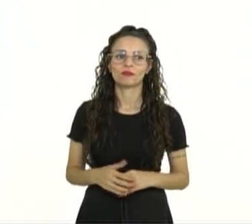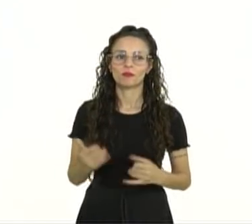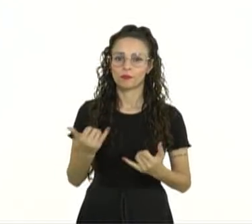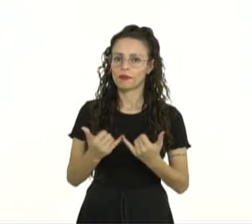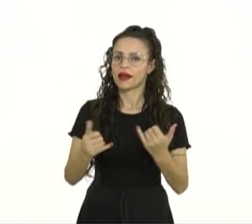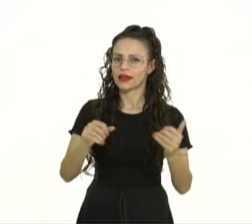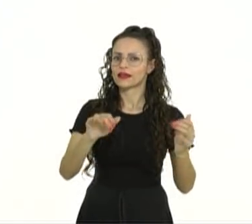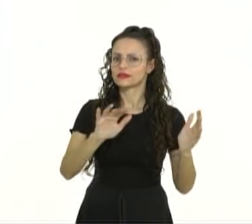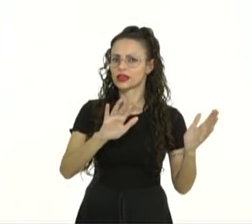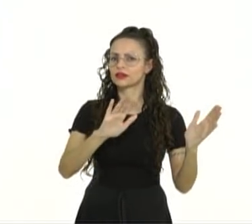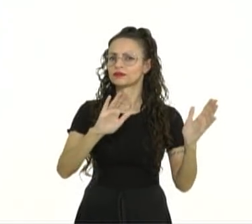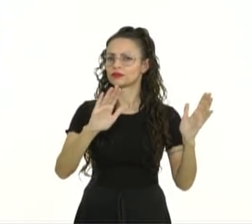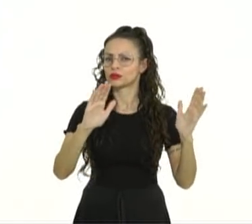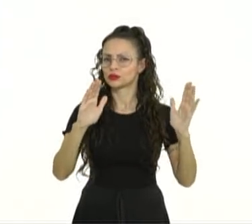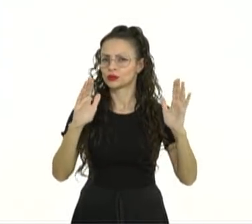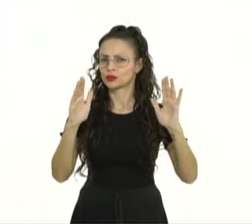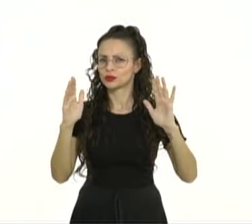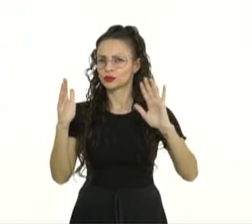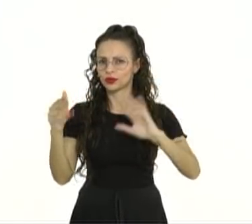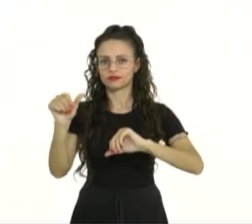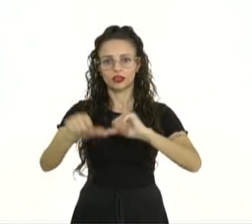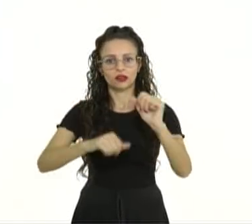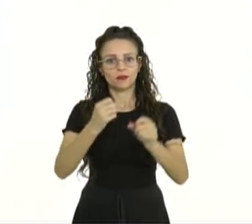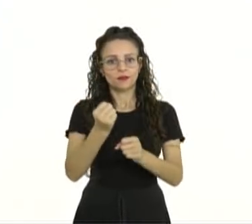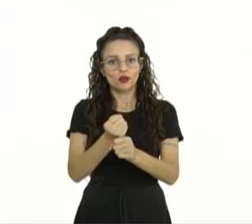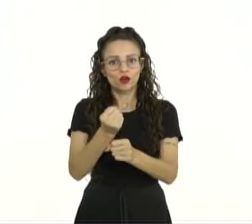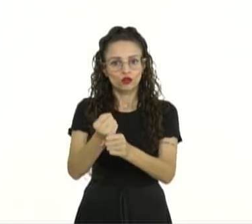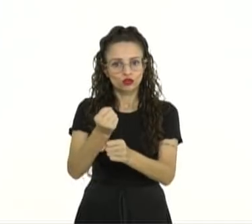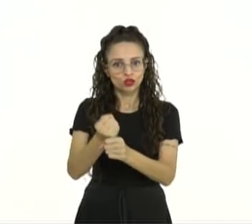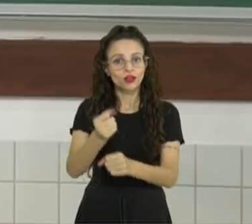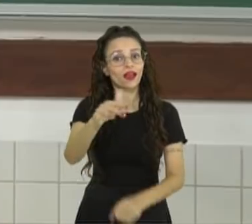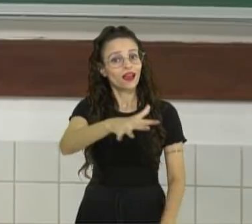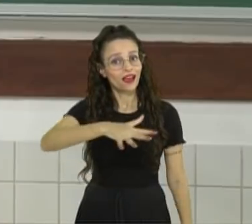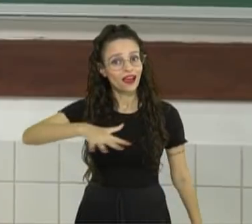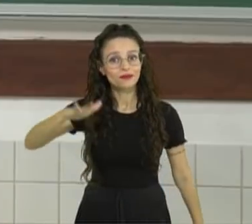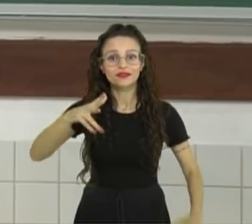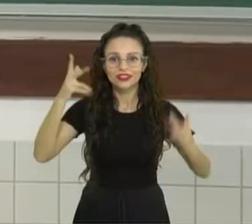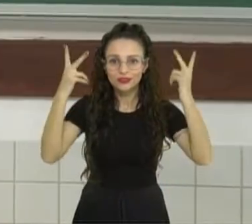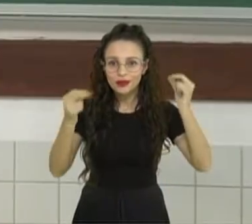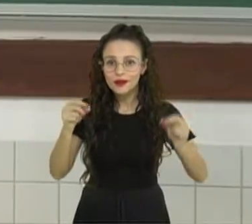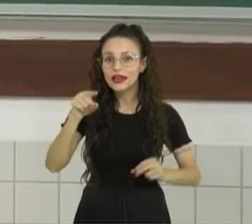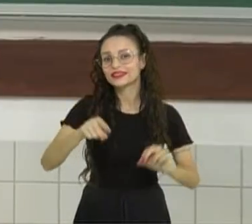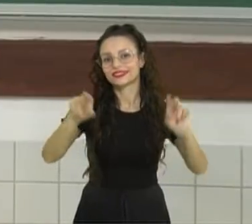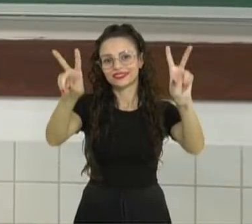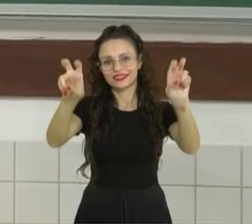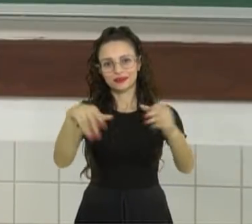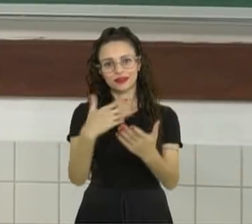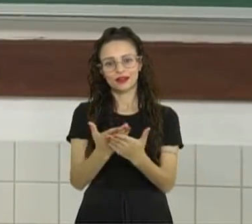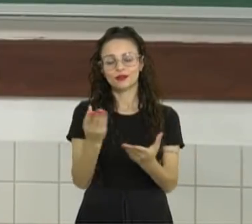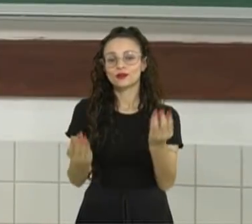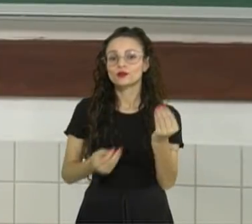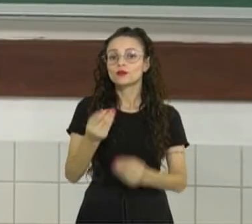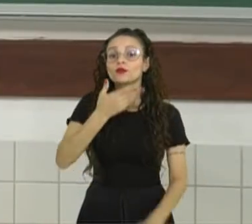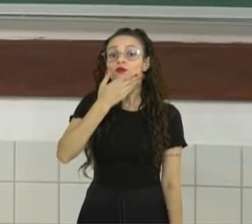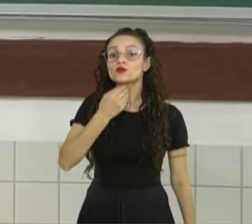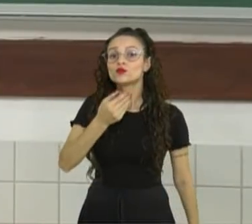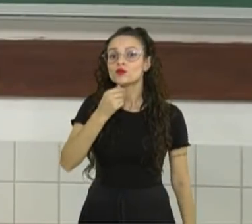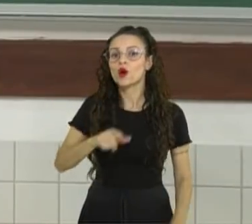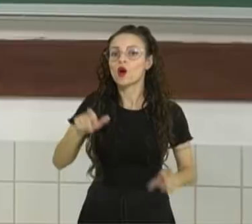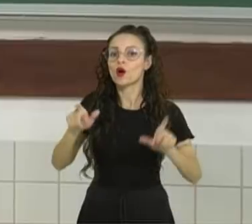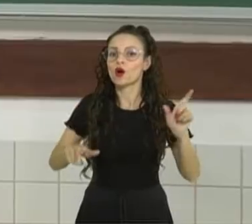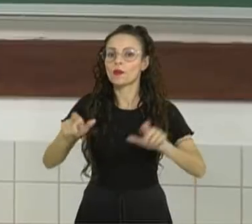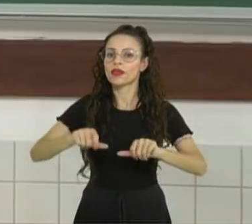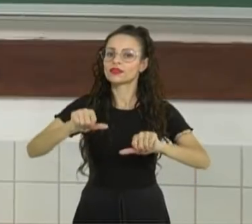uma transformação de construção. E não é um meio natural? Esse é o principal tema da nossa aula. Entendemos como que o homem transforma o meio